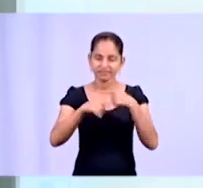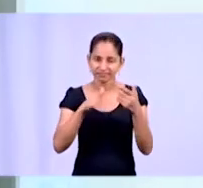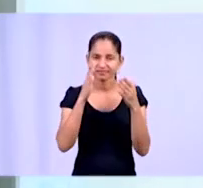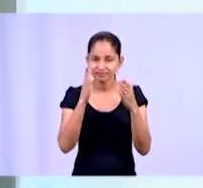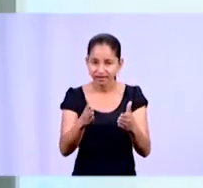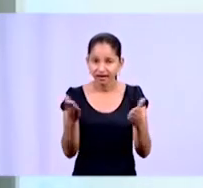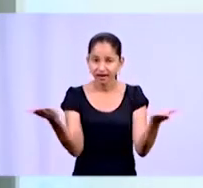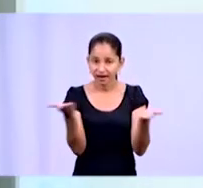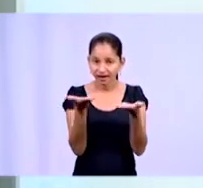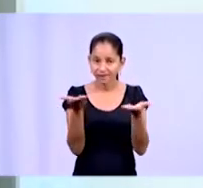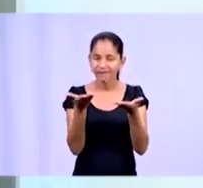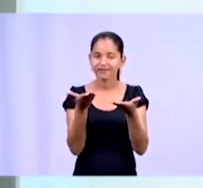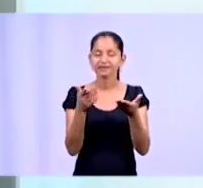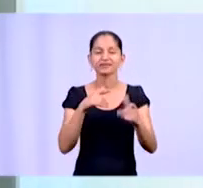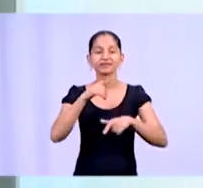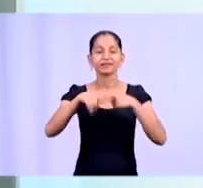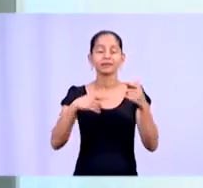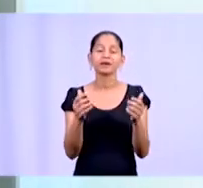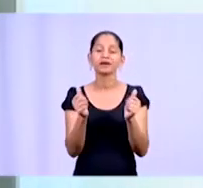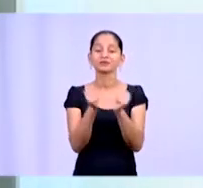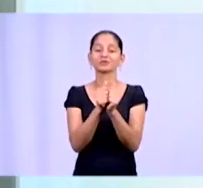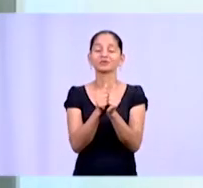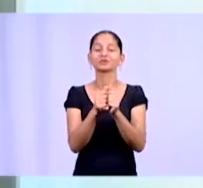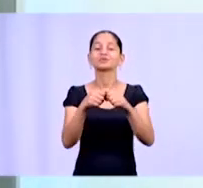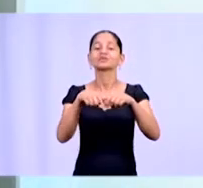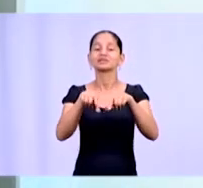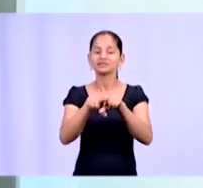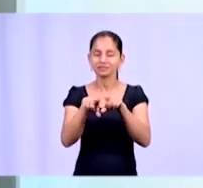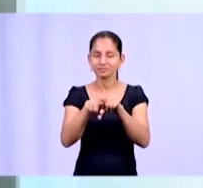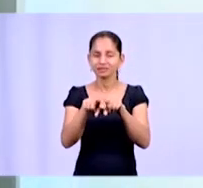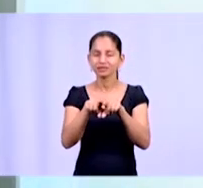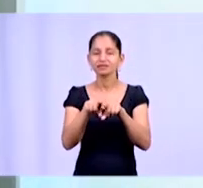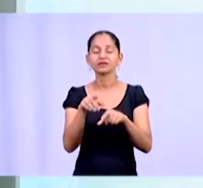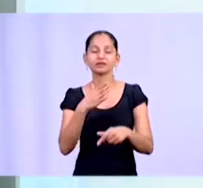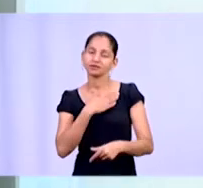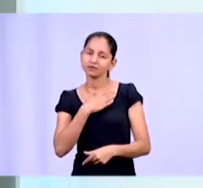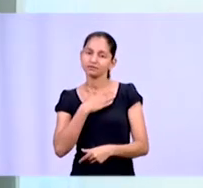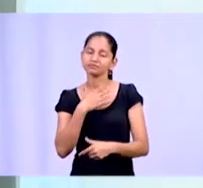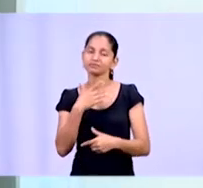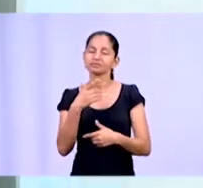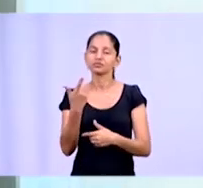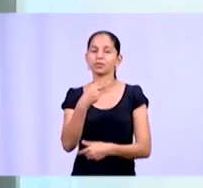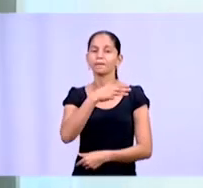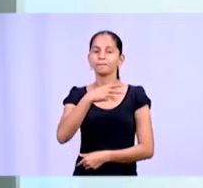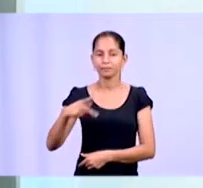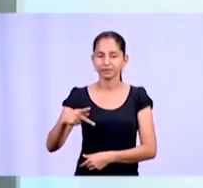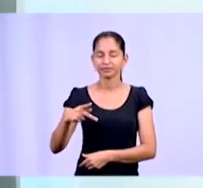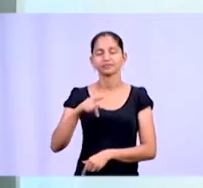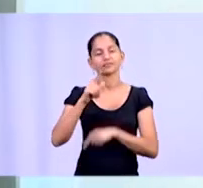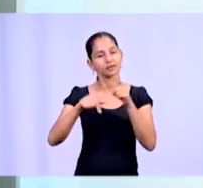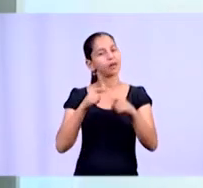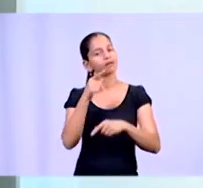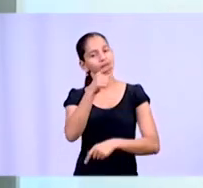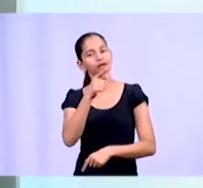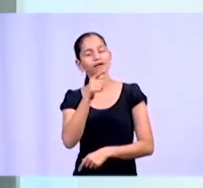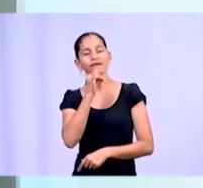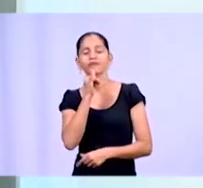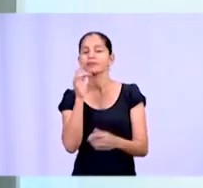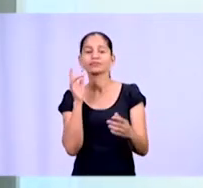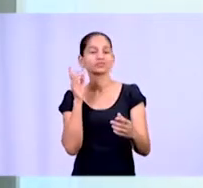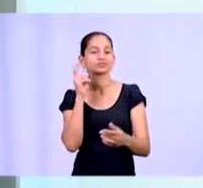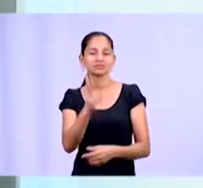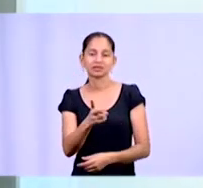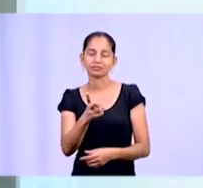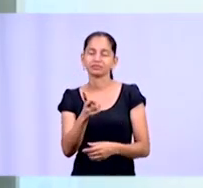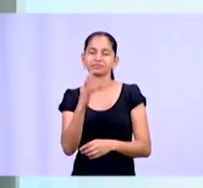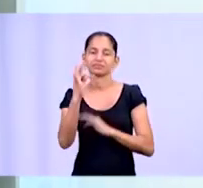além de professor, trabalhar com vocês aqui, eu também sou funcionário do Ministério Público e lá eu trabalho diretamente com a área